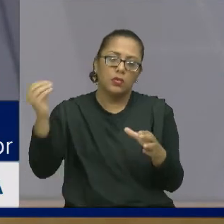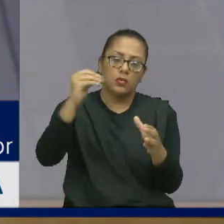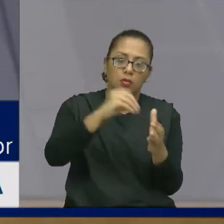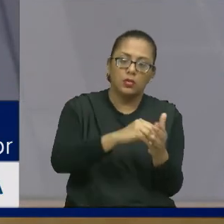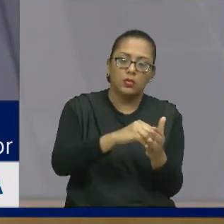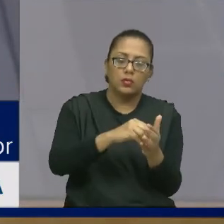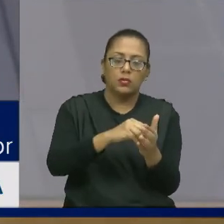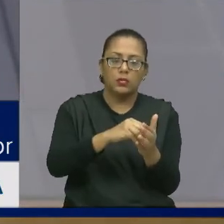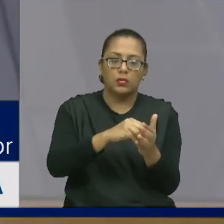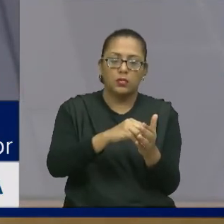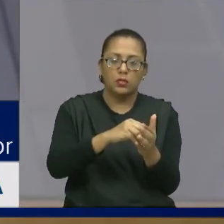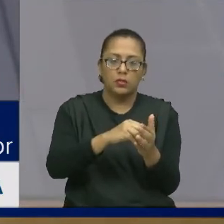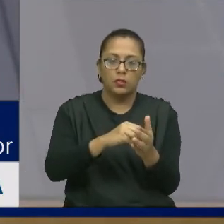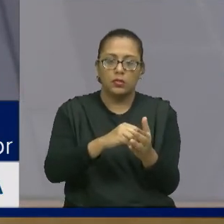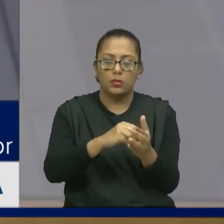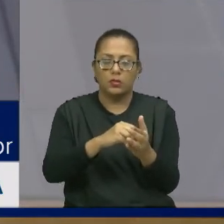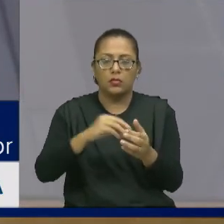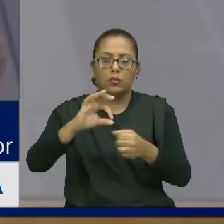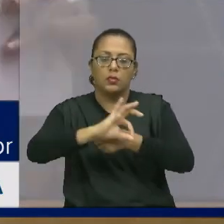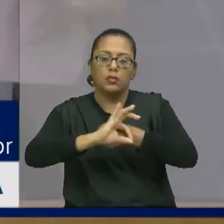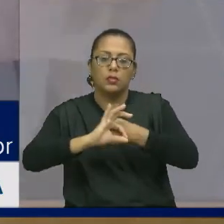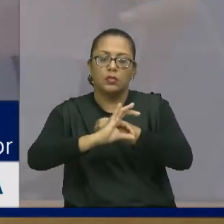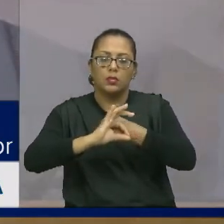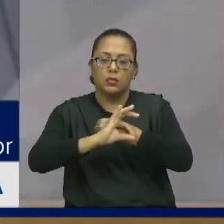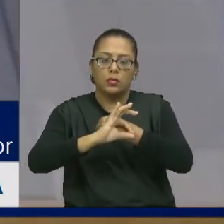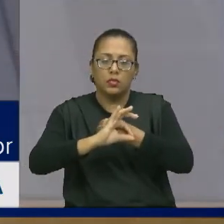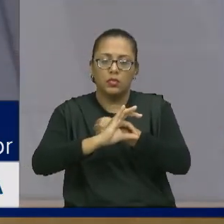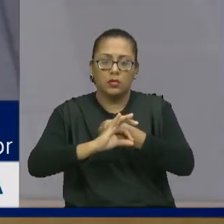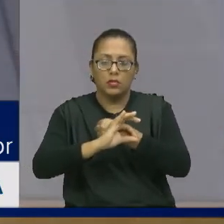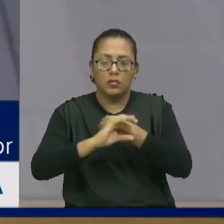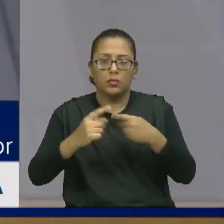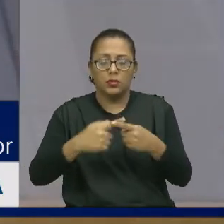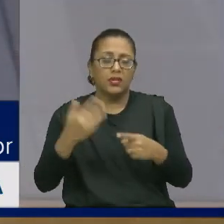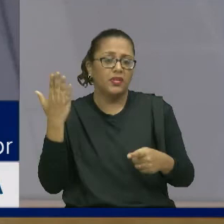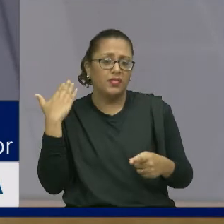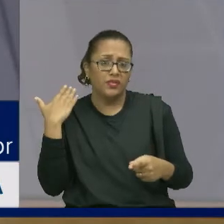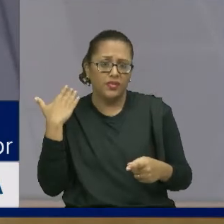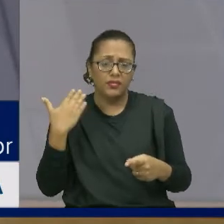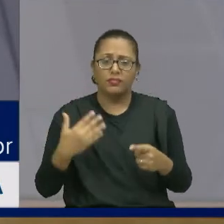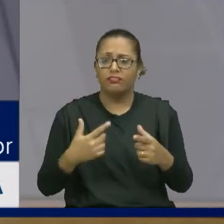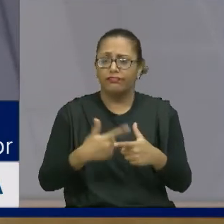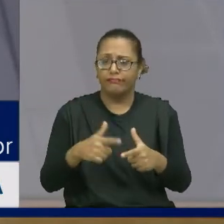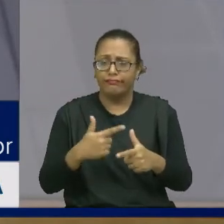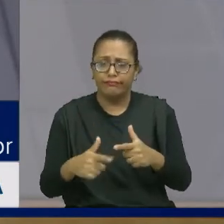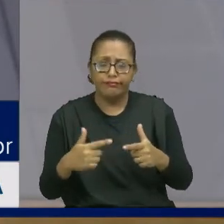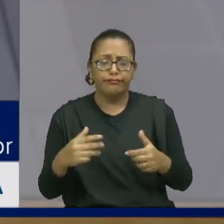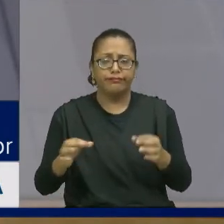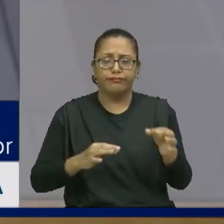interesses nas decisões da Junta Municipal de Recursos.